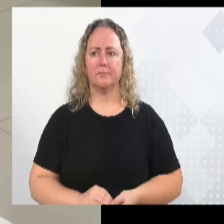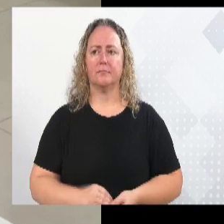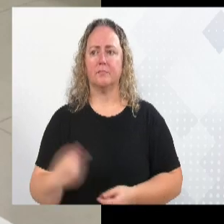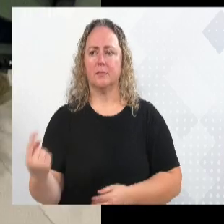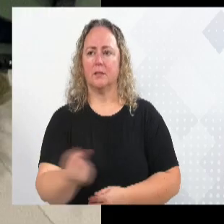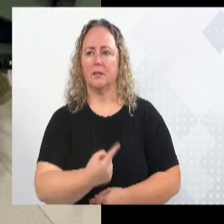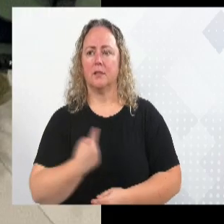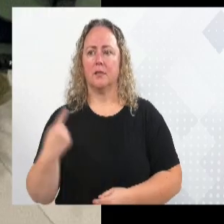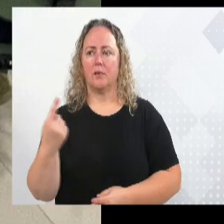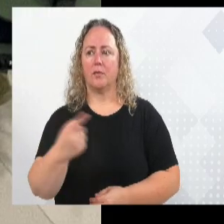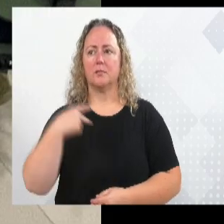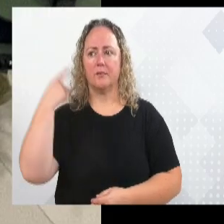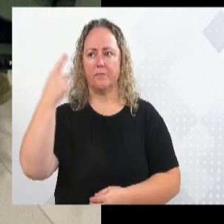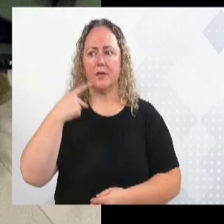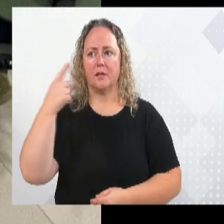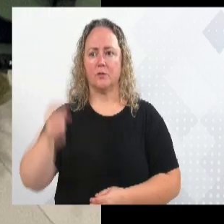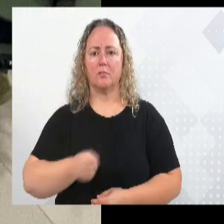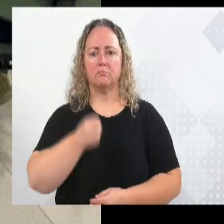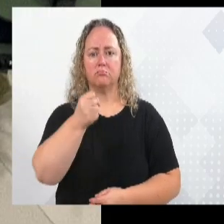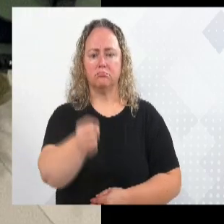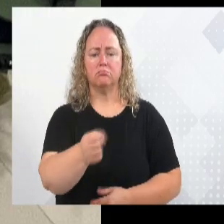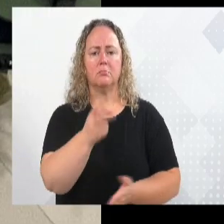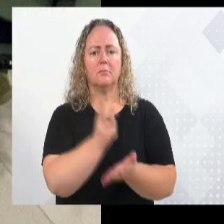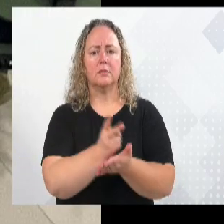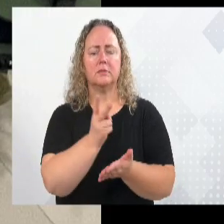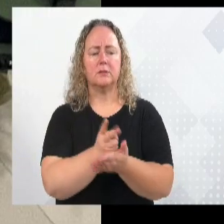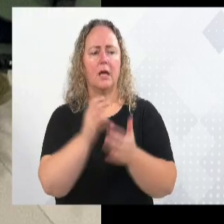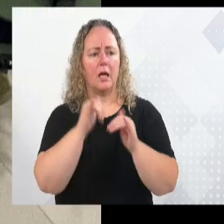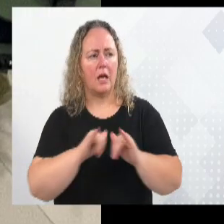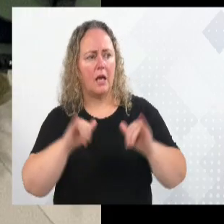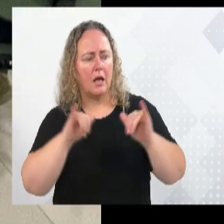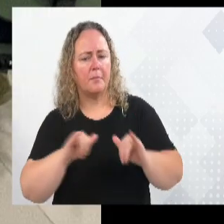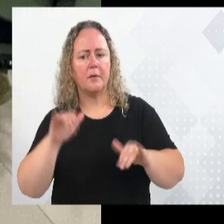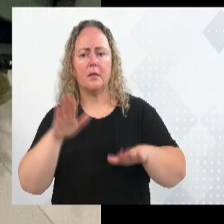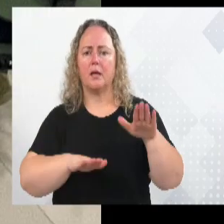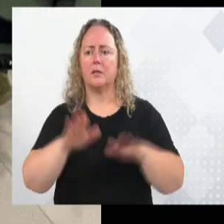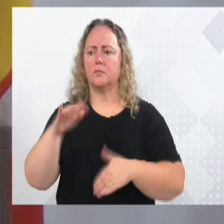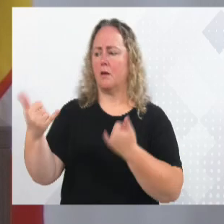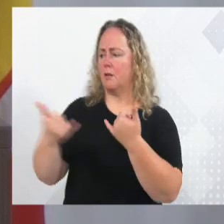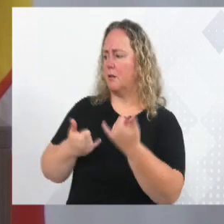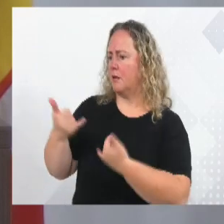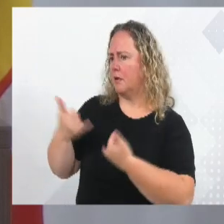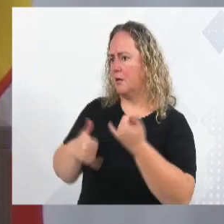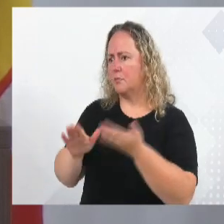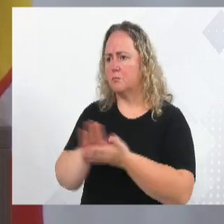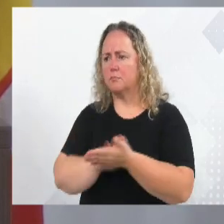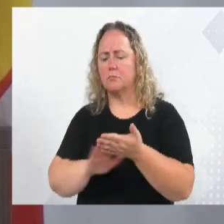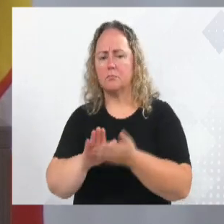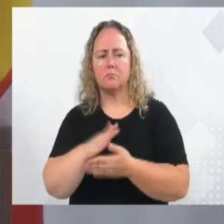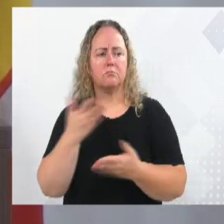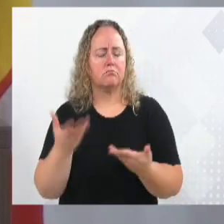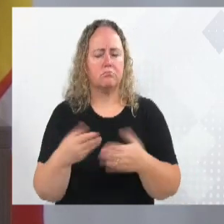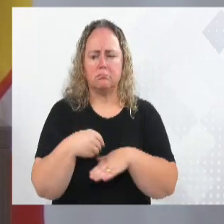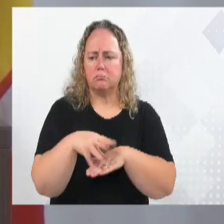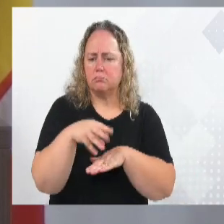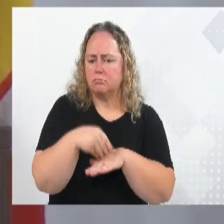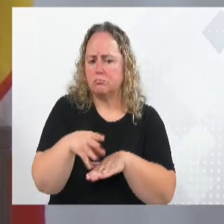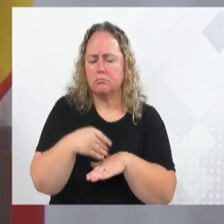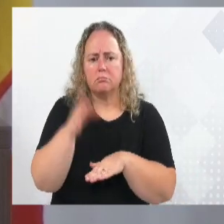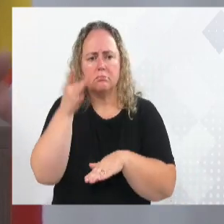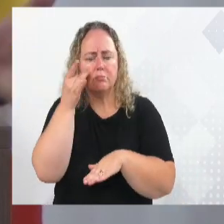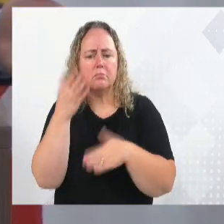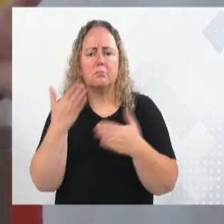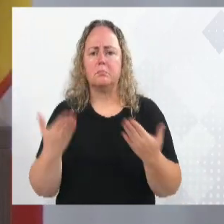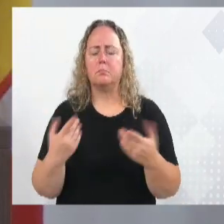estamos aí à frente recebendo sempre as notícias e às vezes não temos como passar a realidade